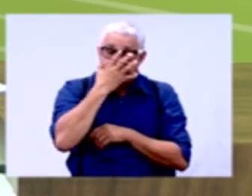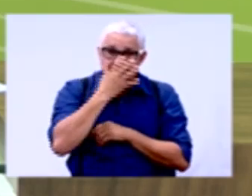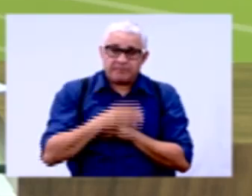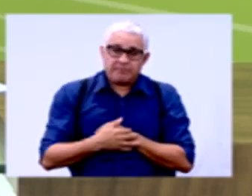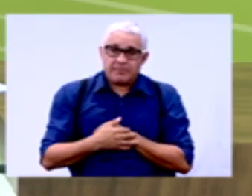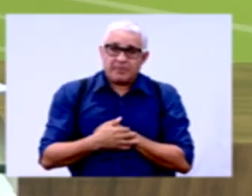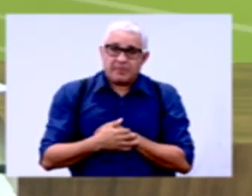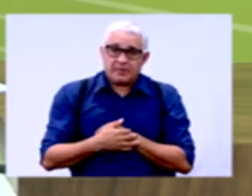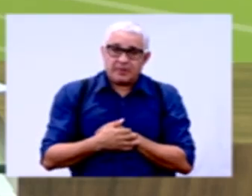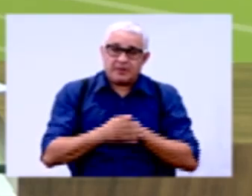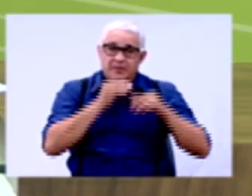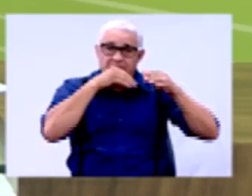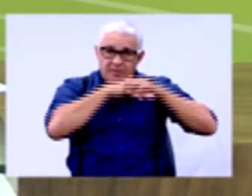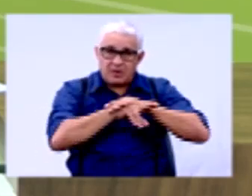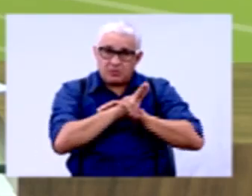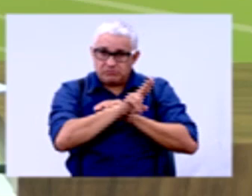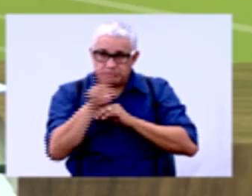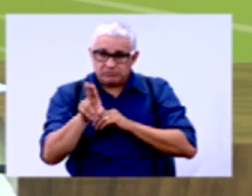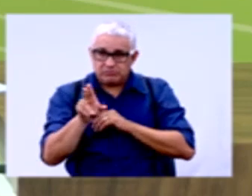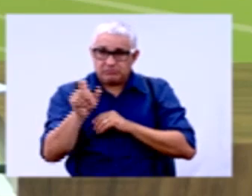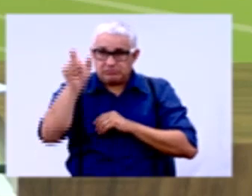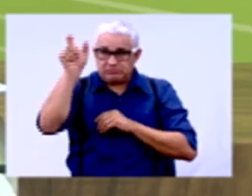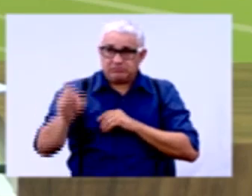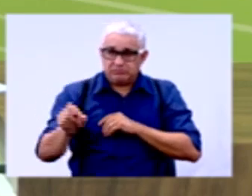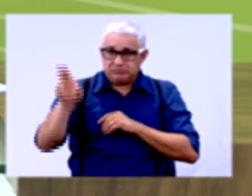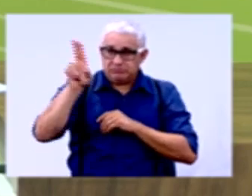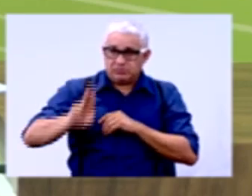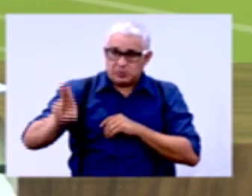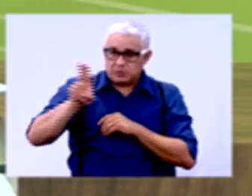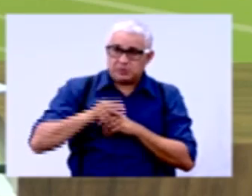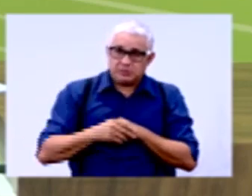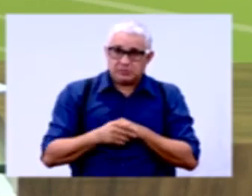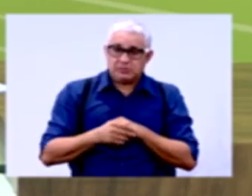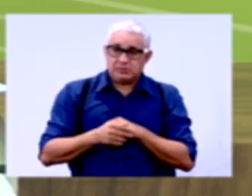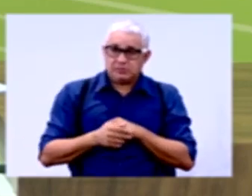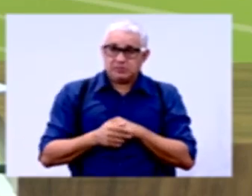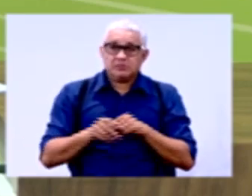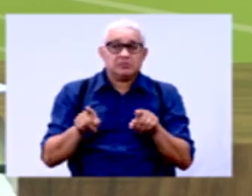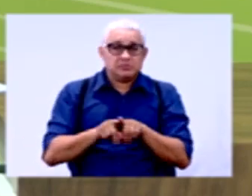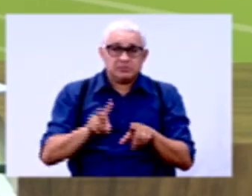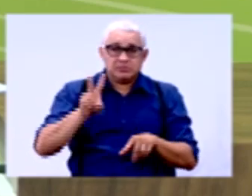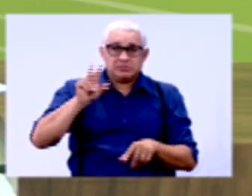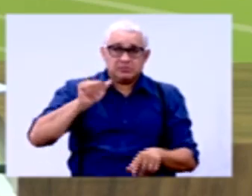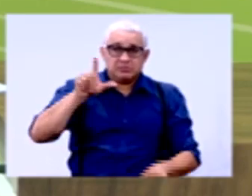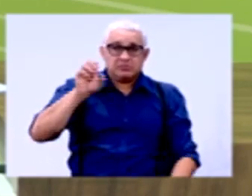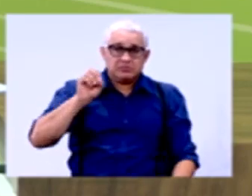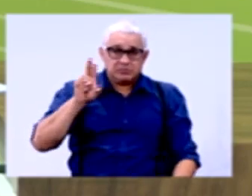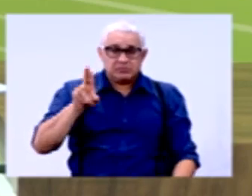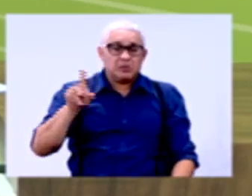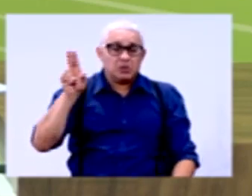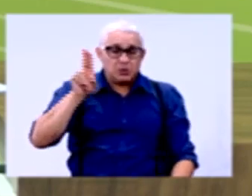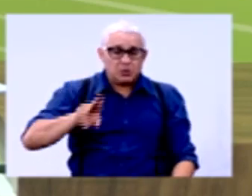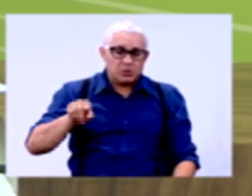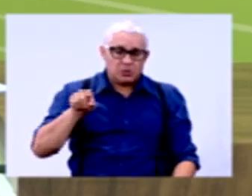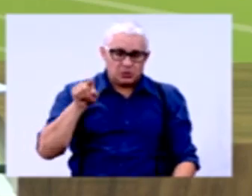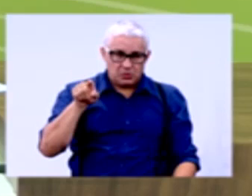adiantou, para armazenar o nome de um usuário, para armazenar algum pequeno valor que é